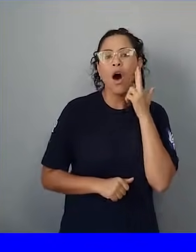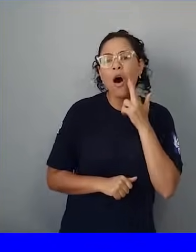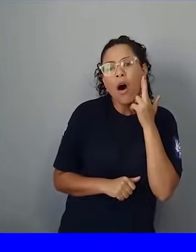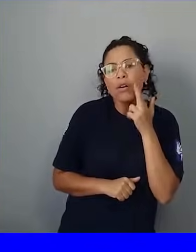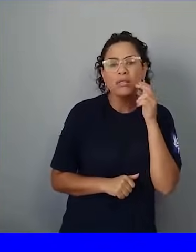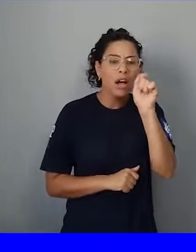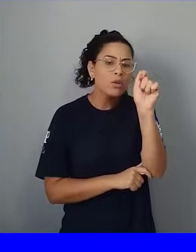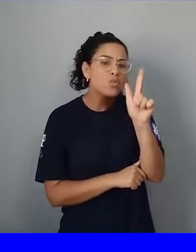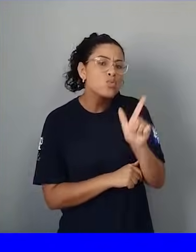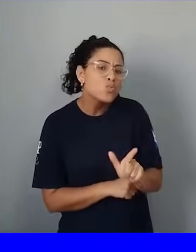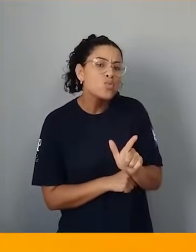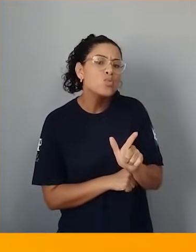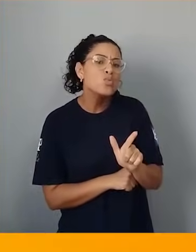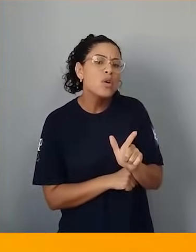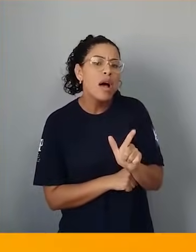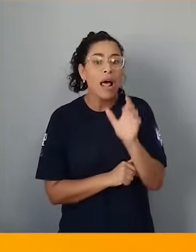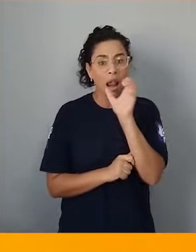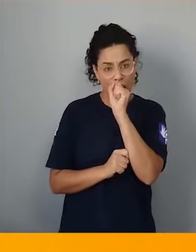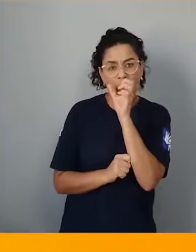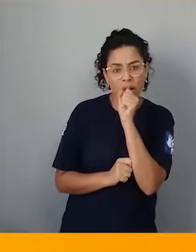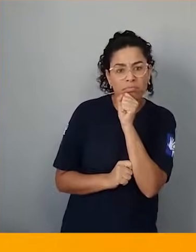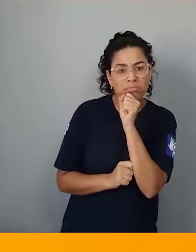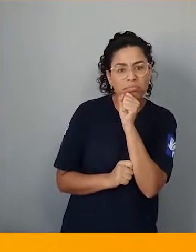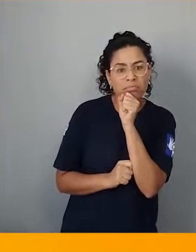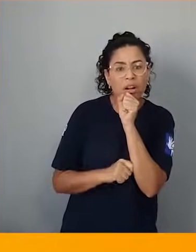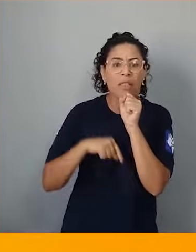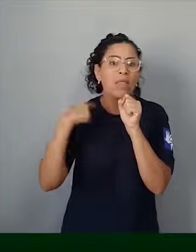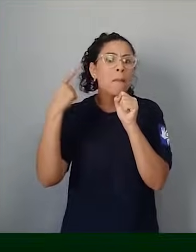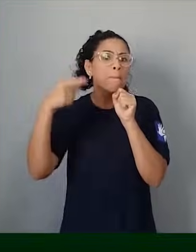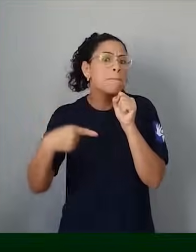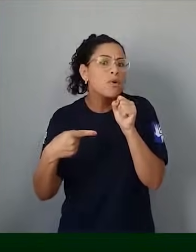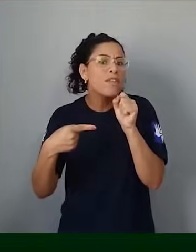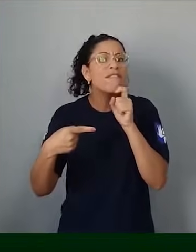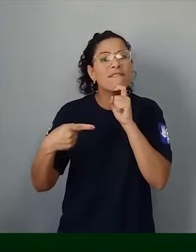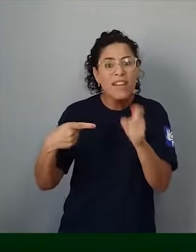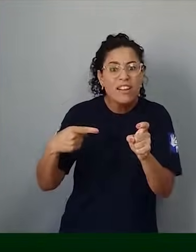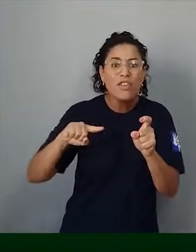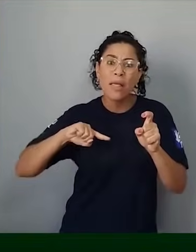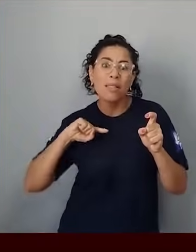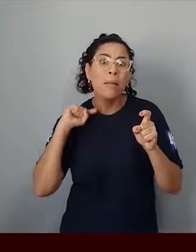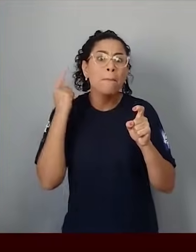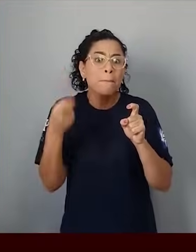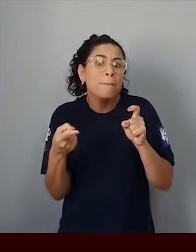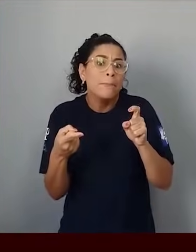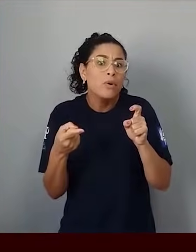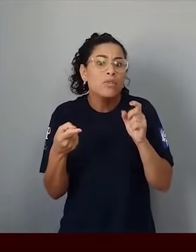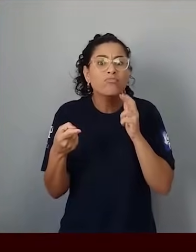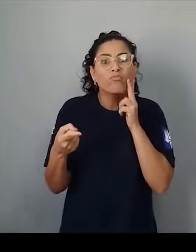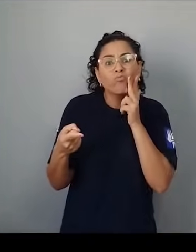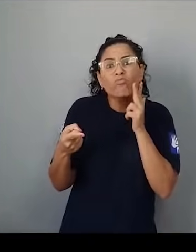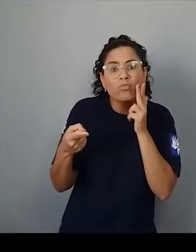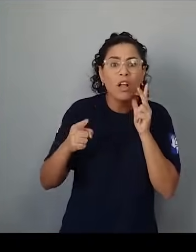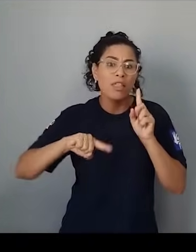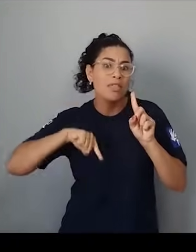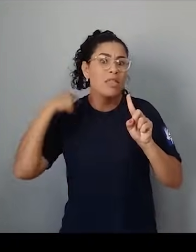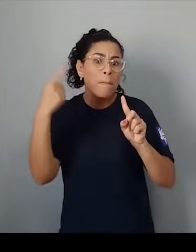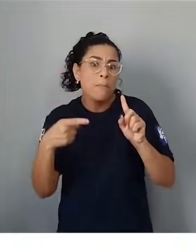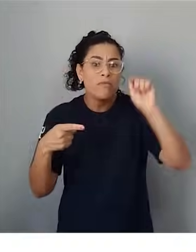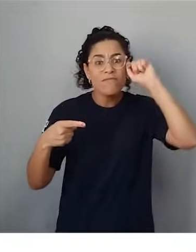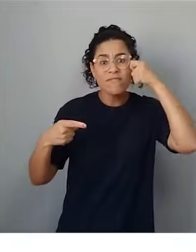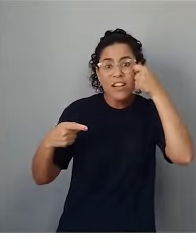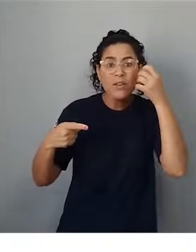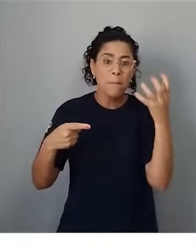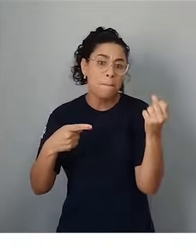rosa para azul, de azul para alaranjado, de laranja para verde, de verde para encarnado. Mudou de preto